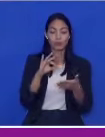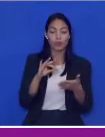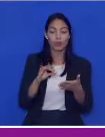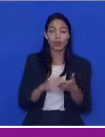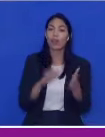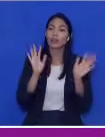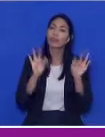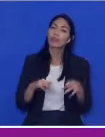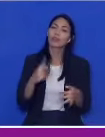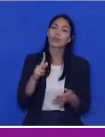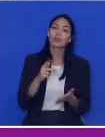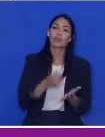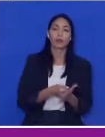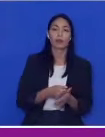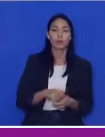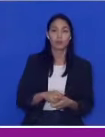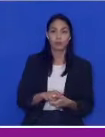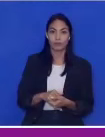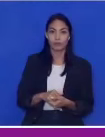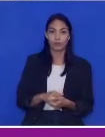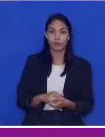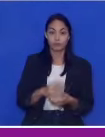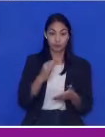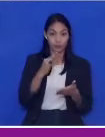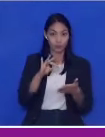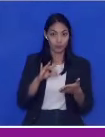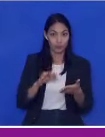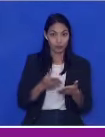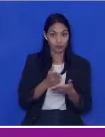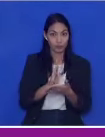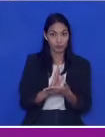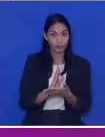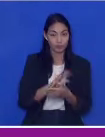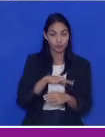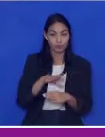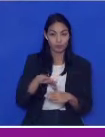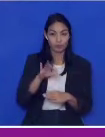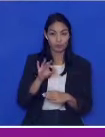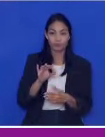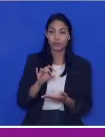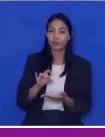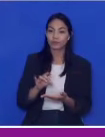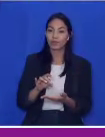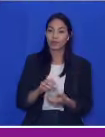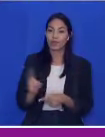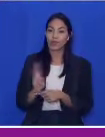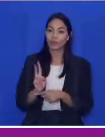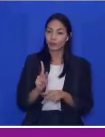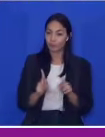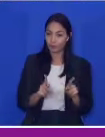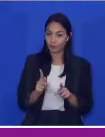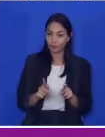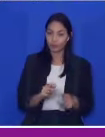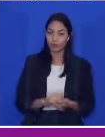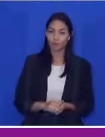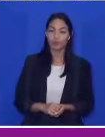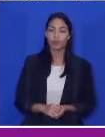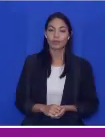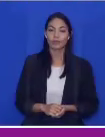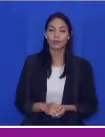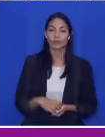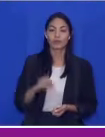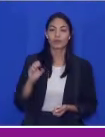sua aposta do início ao fim do sorteio. Para conferir, validar este sorteio da Loto Fácil, as auditoras populares